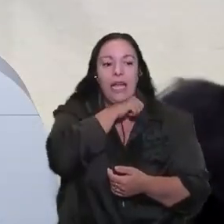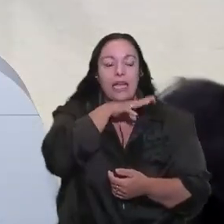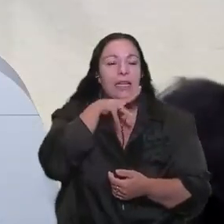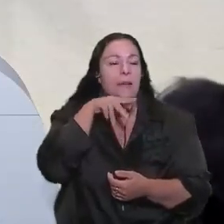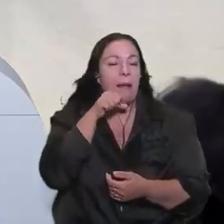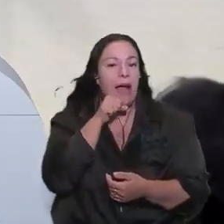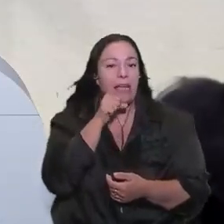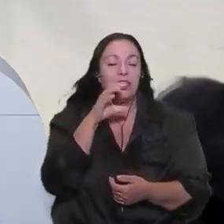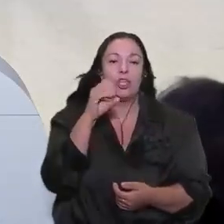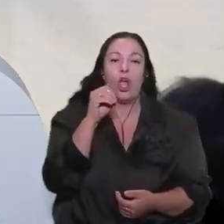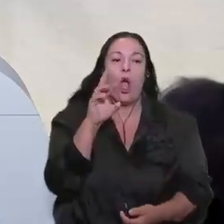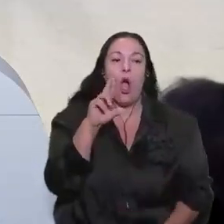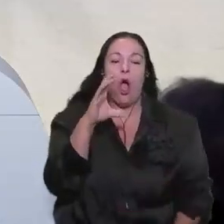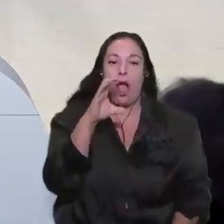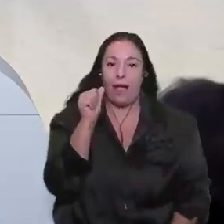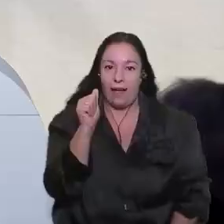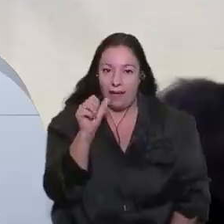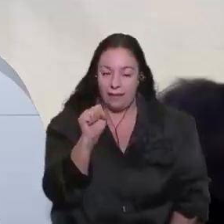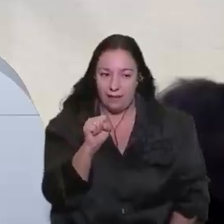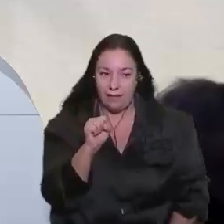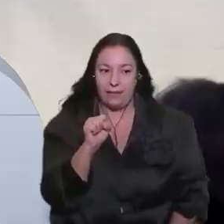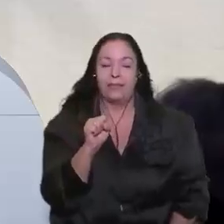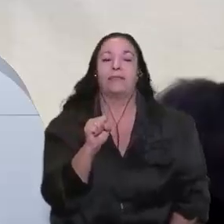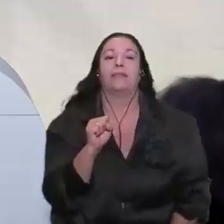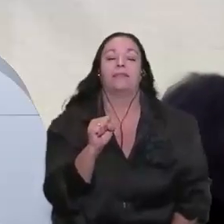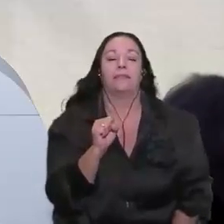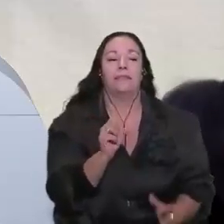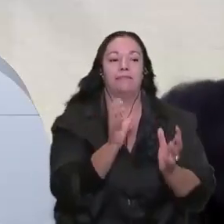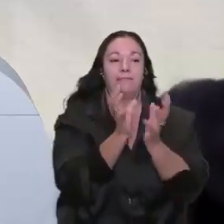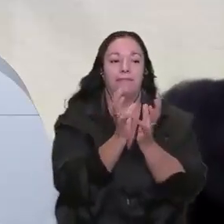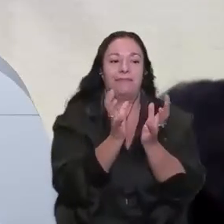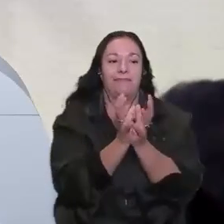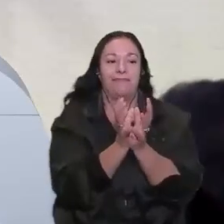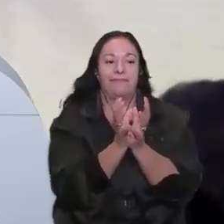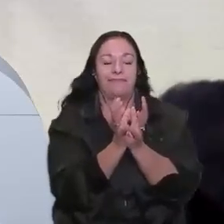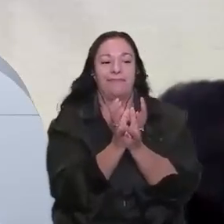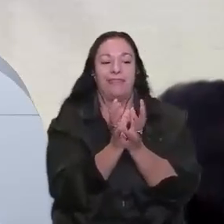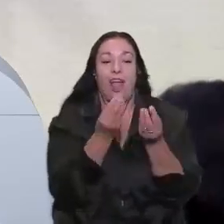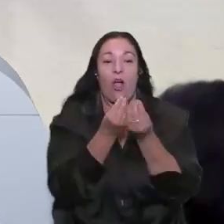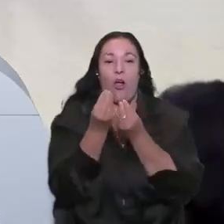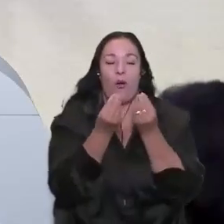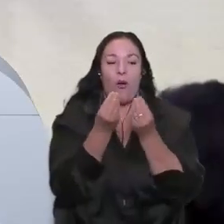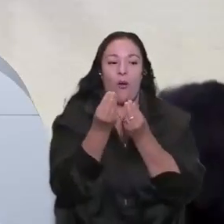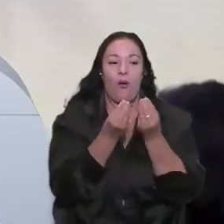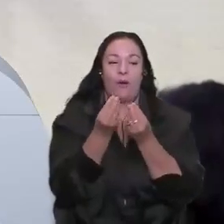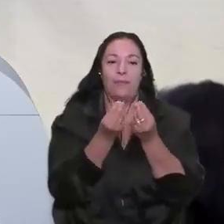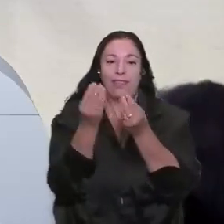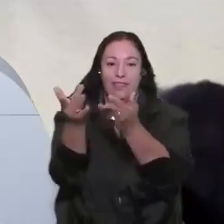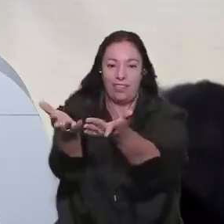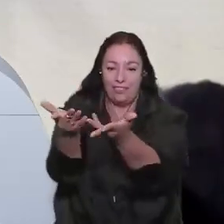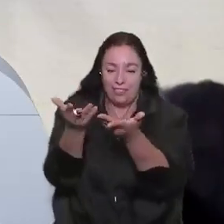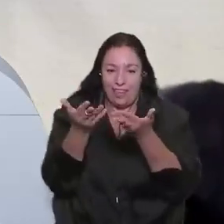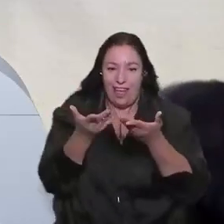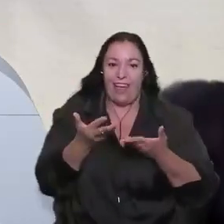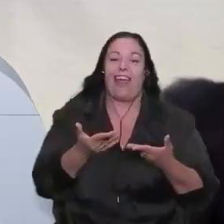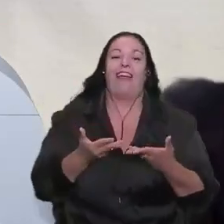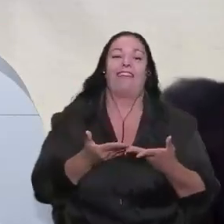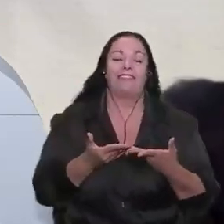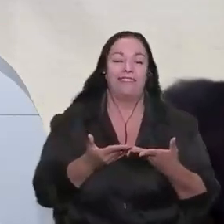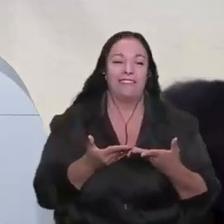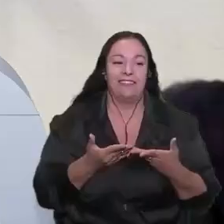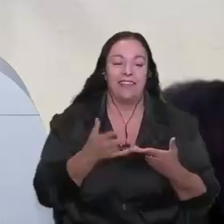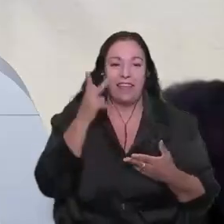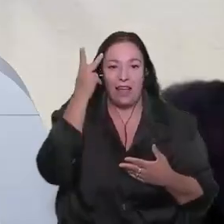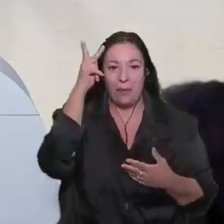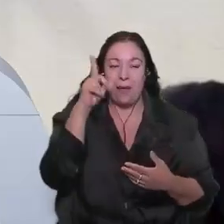mais velhas serem os melhores, eu estou chamando isso de matriorcado, né? E como é que a gente traz esse matriorcado, né,